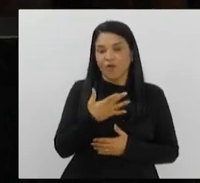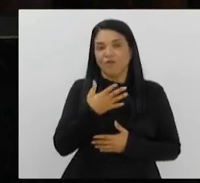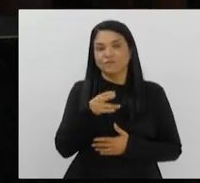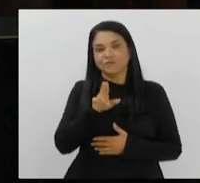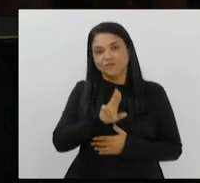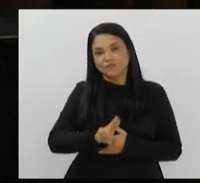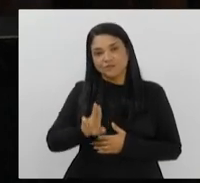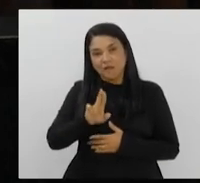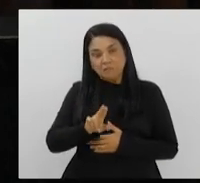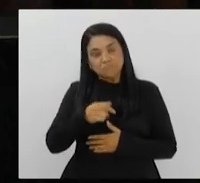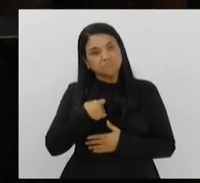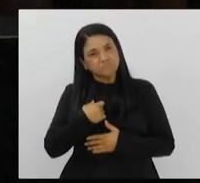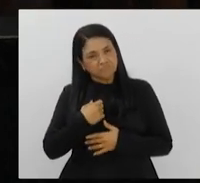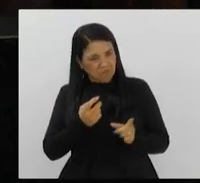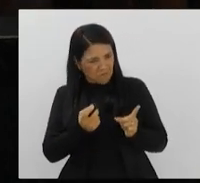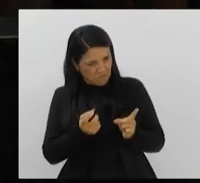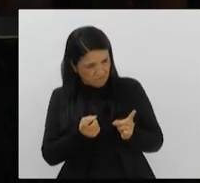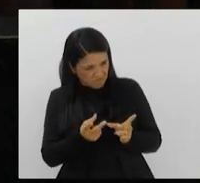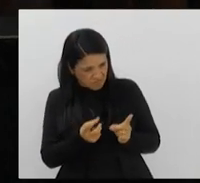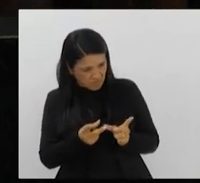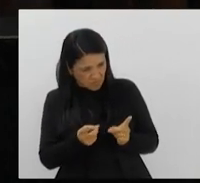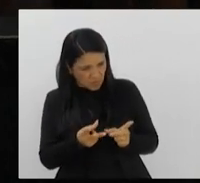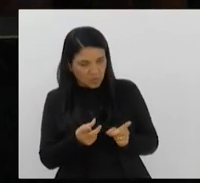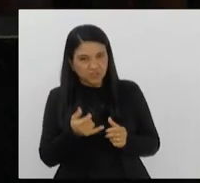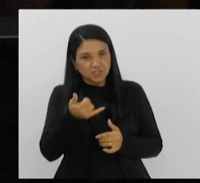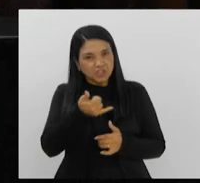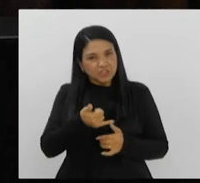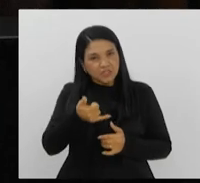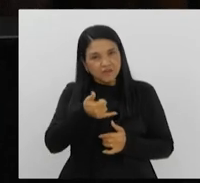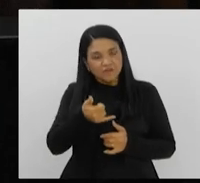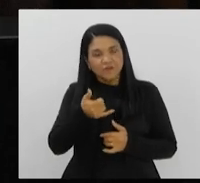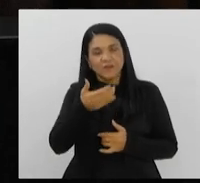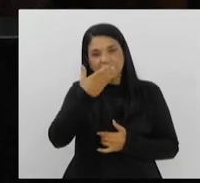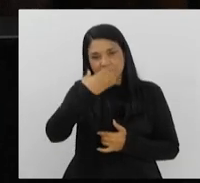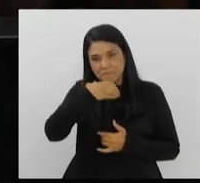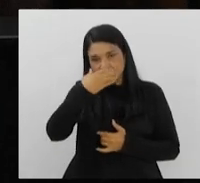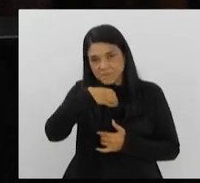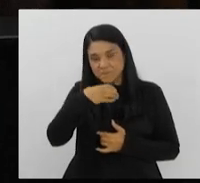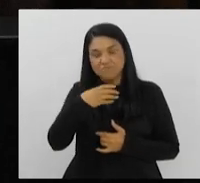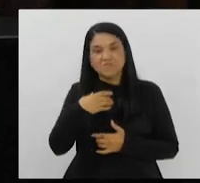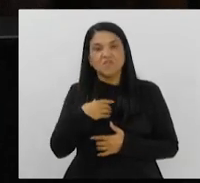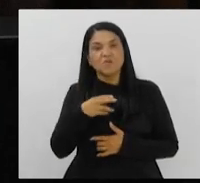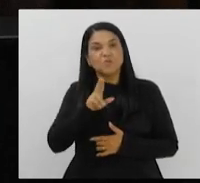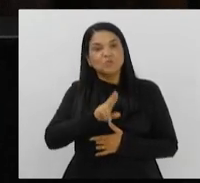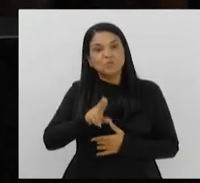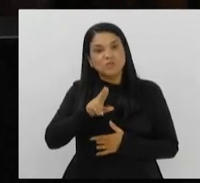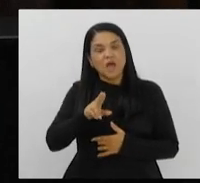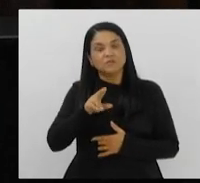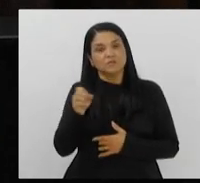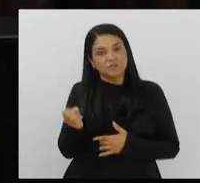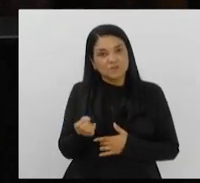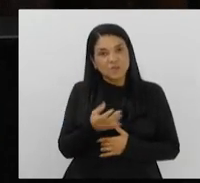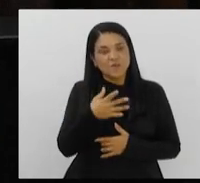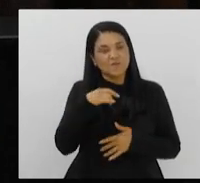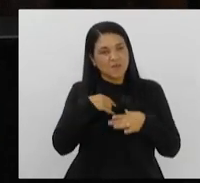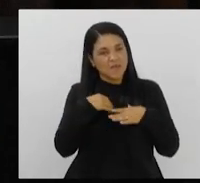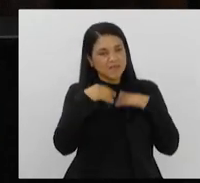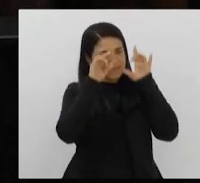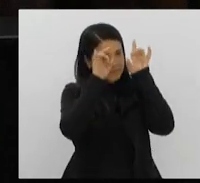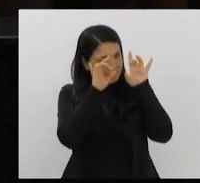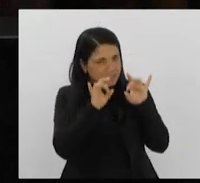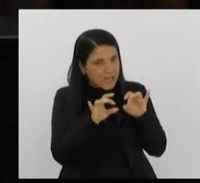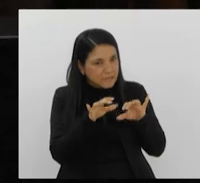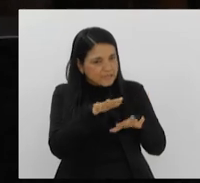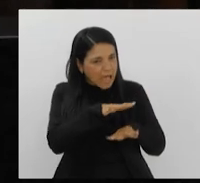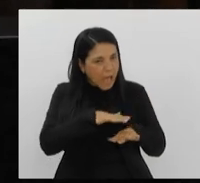Então, o vendedor de iPhone novos e usados também é um especialista na área do conhecimento, que eu estou querendo